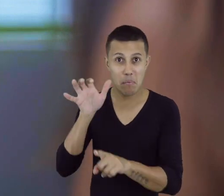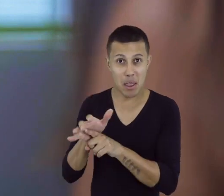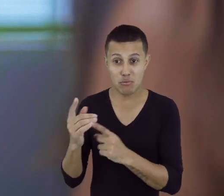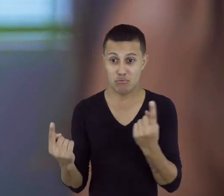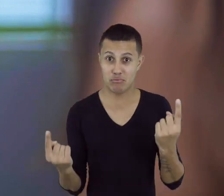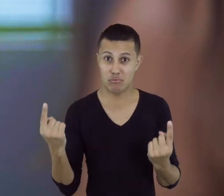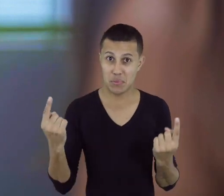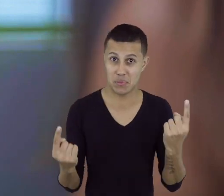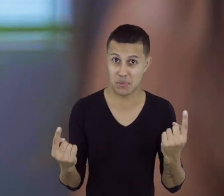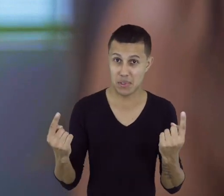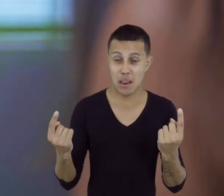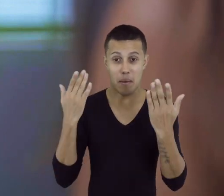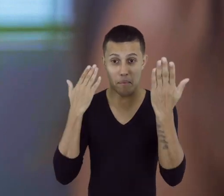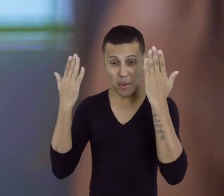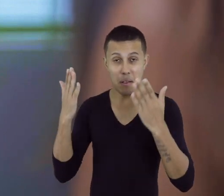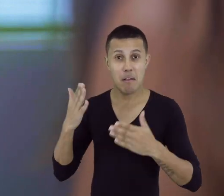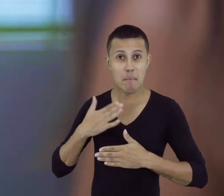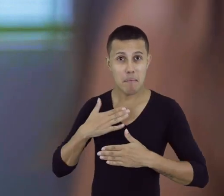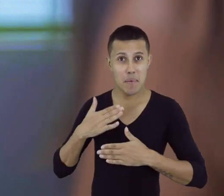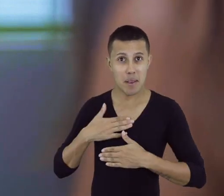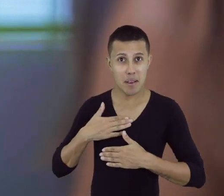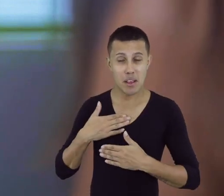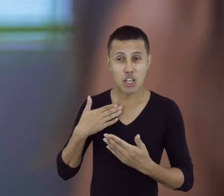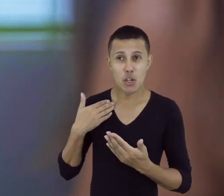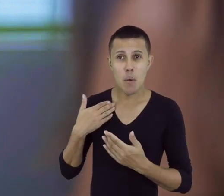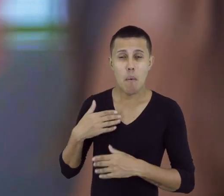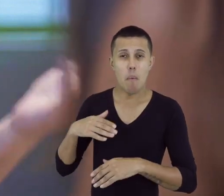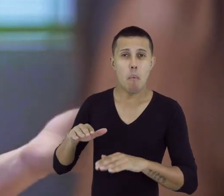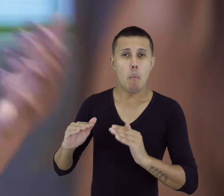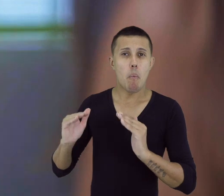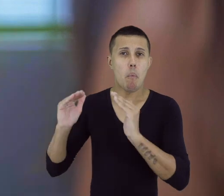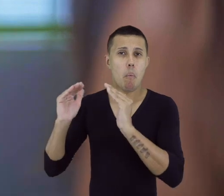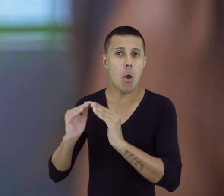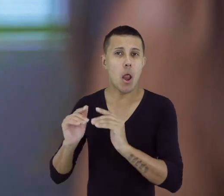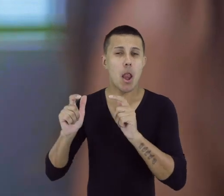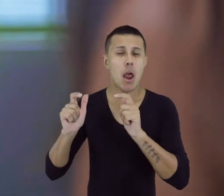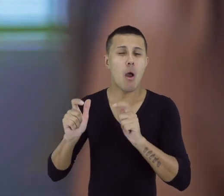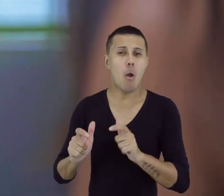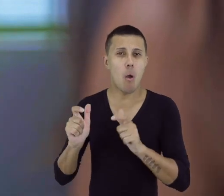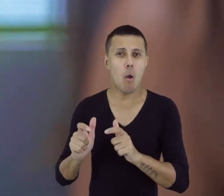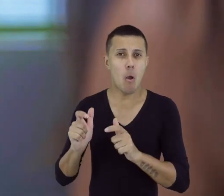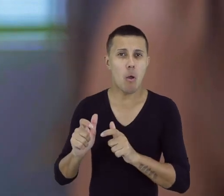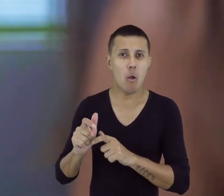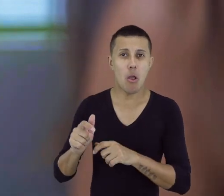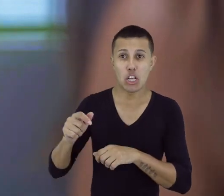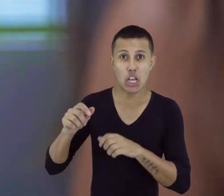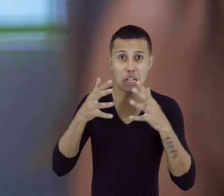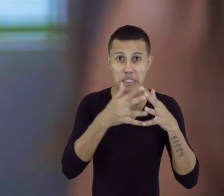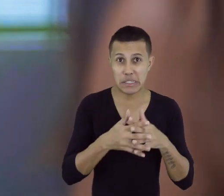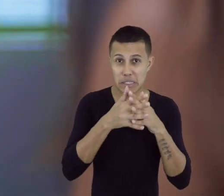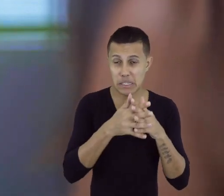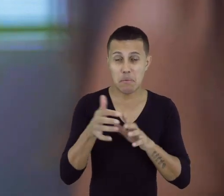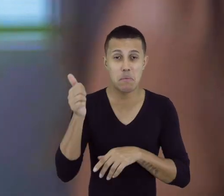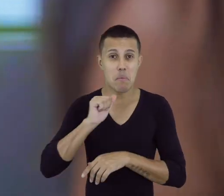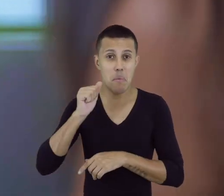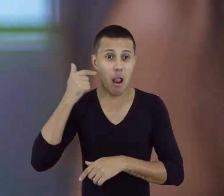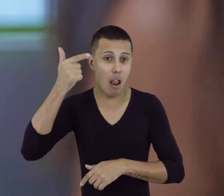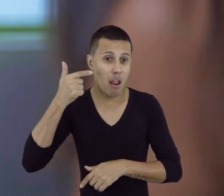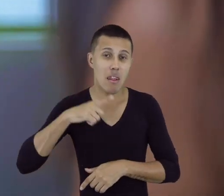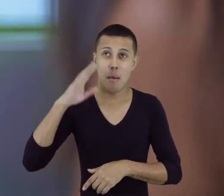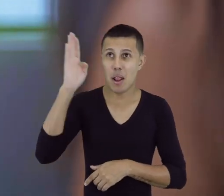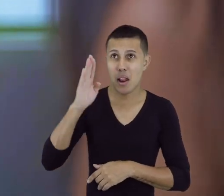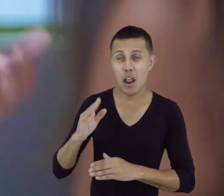impacto para os 2 lados. A minha psicóloga estava morando em Stuttgart, a da minha mãe mora em Londres. A gente tem brasileiros, pacientes que moram